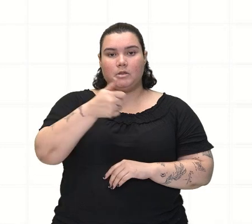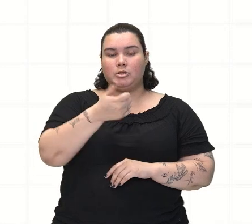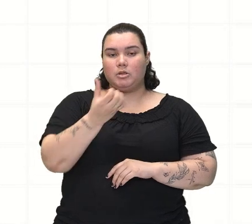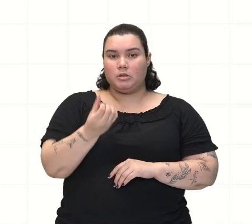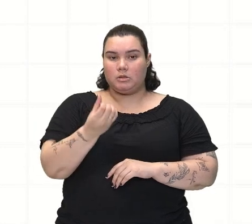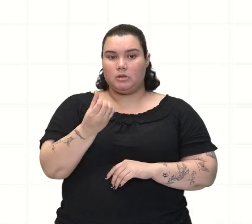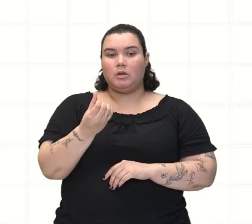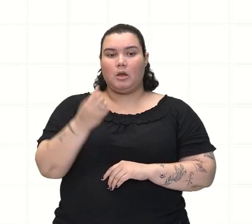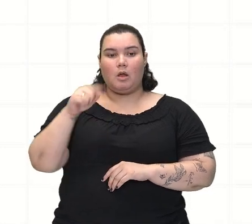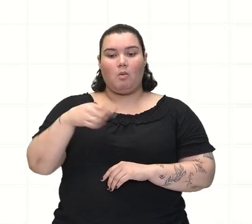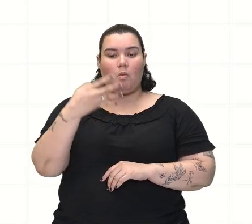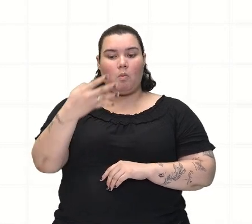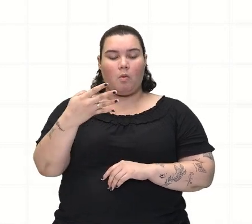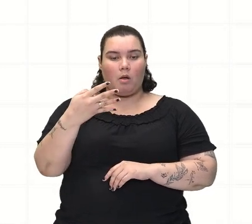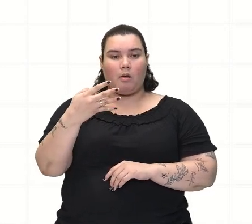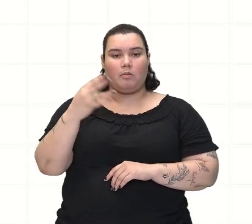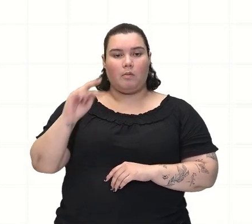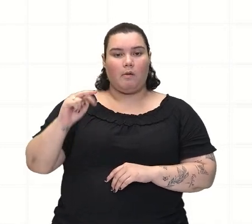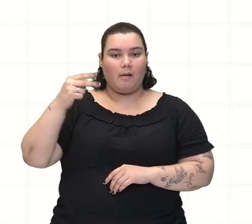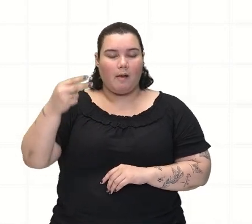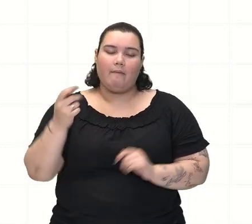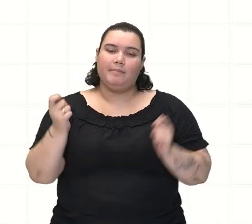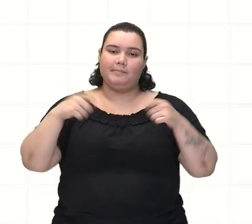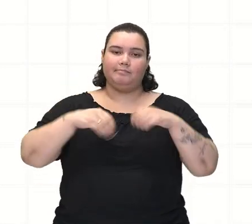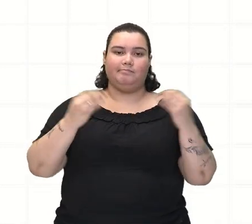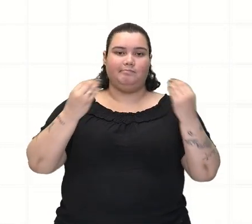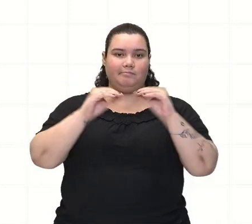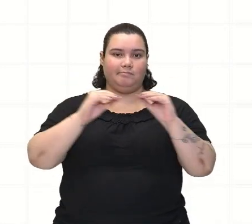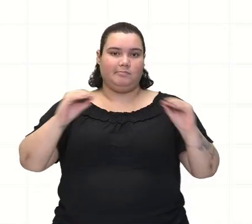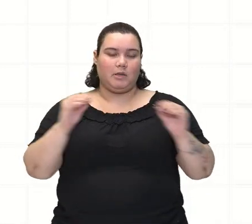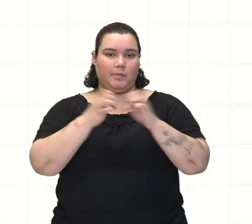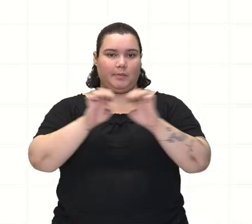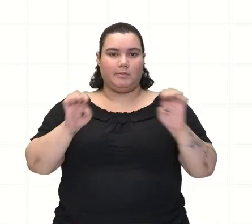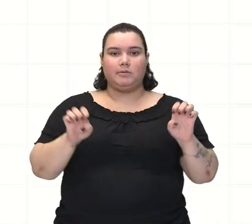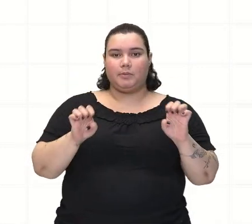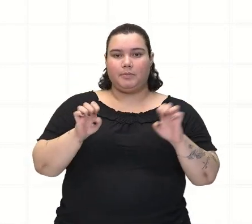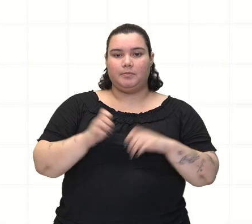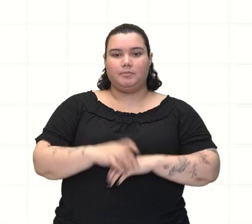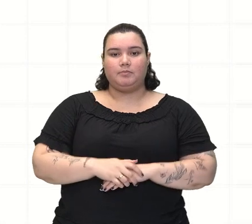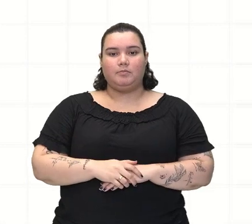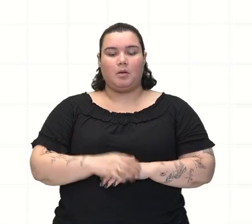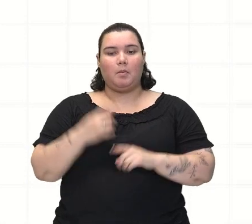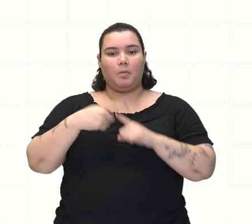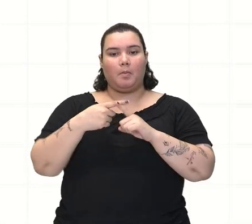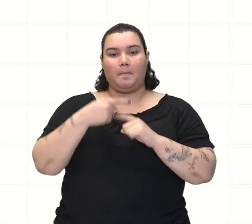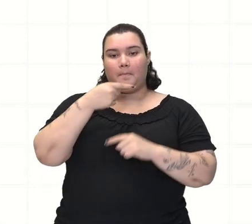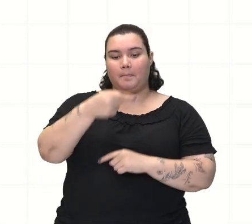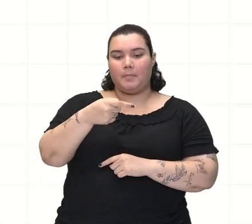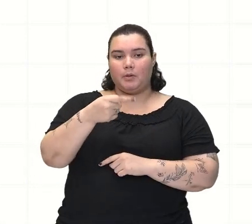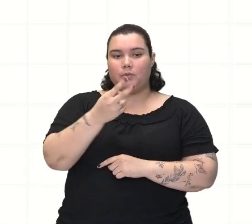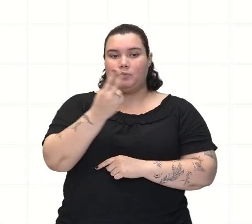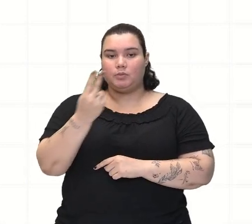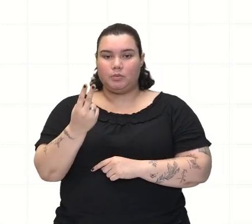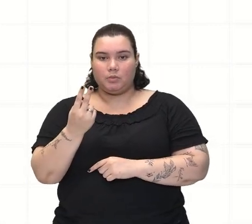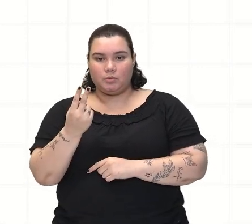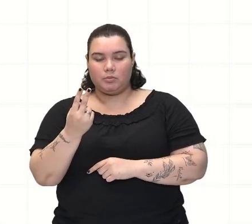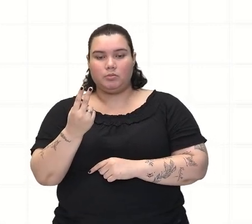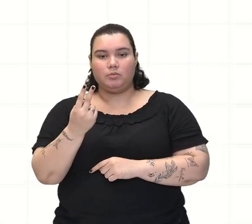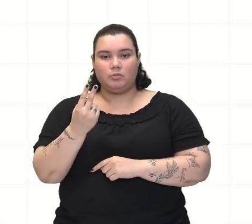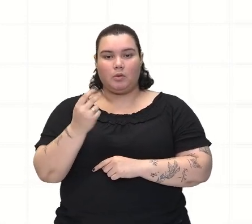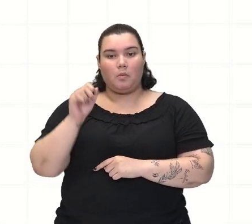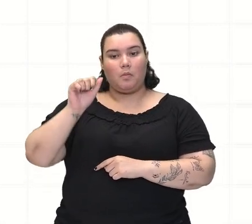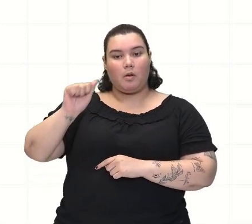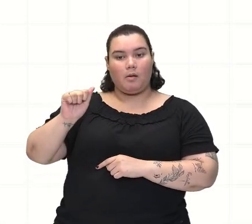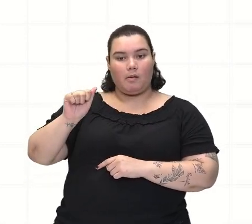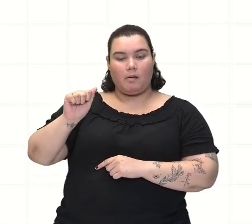é 4 ao quadrado. Opa, então posso escrever aqui utilizando a ideia, porque, ó, menos 2, né? o